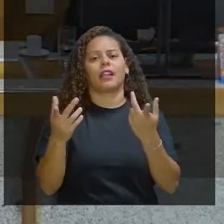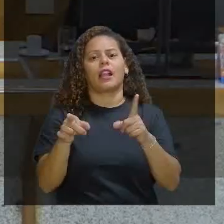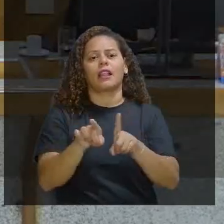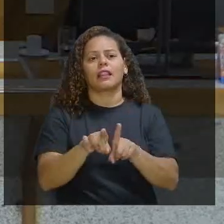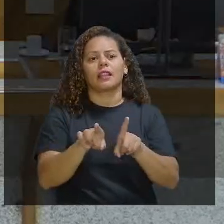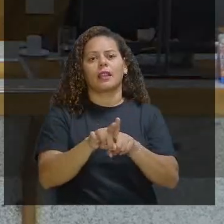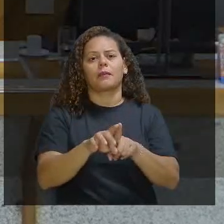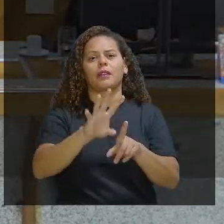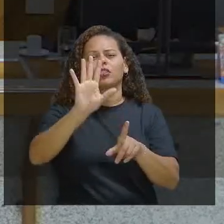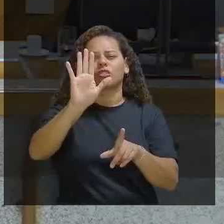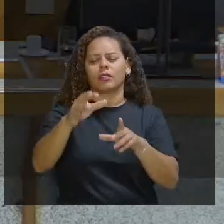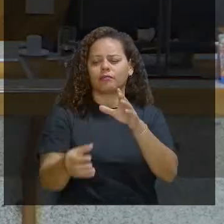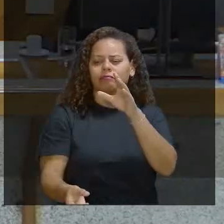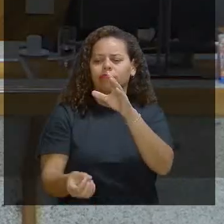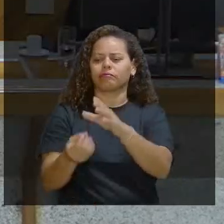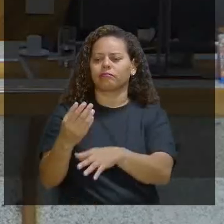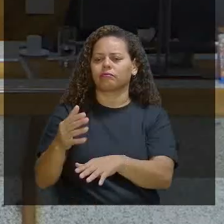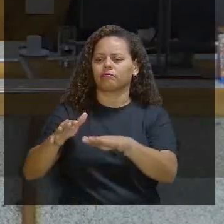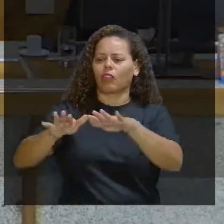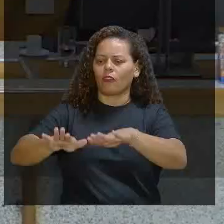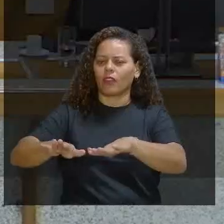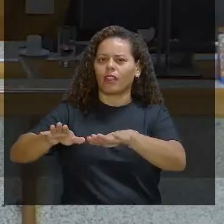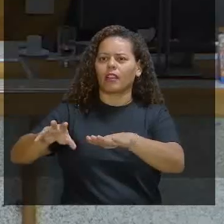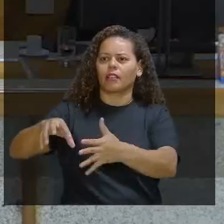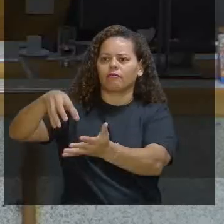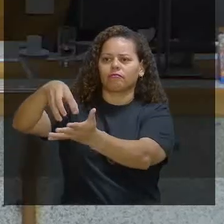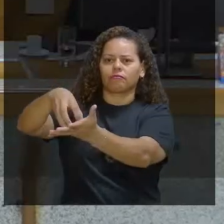os núcleos